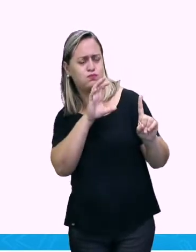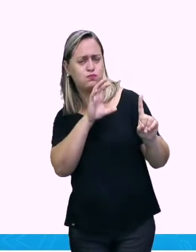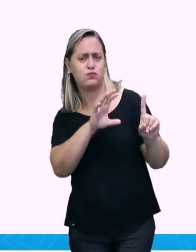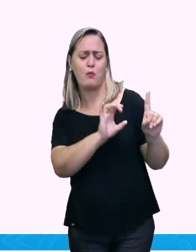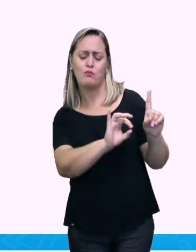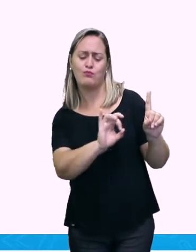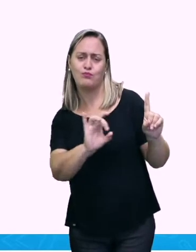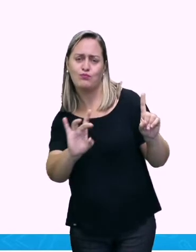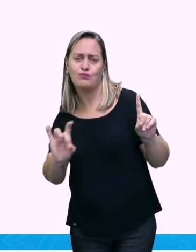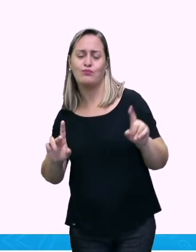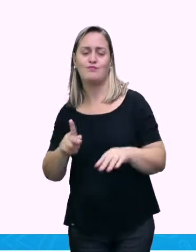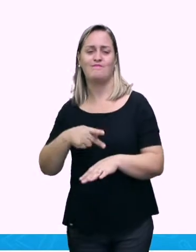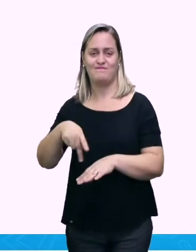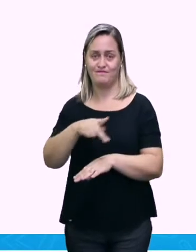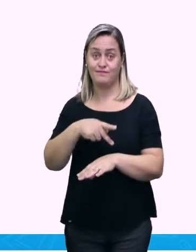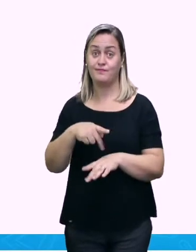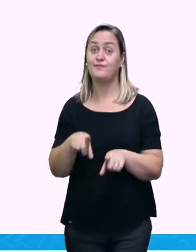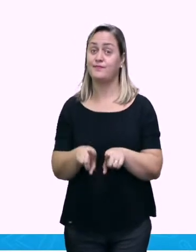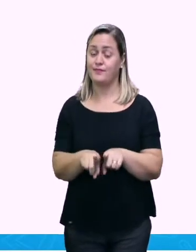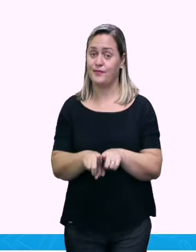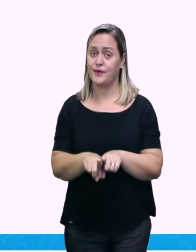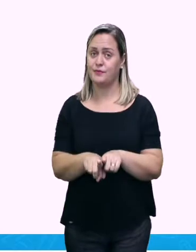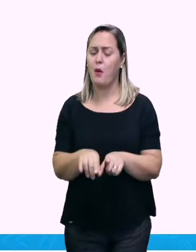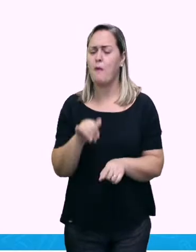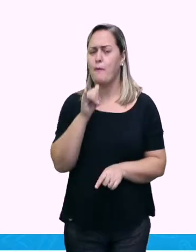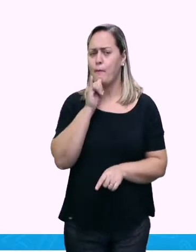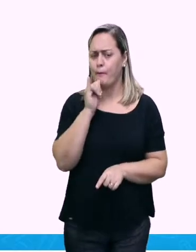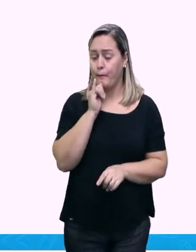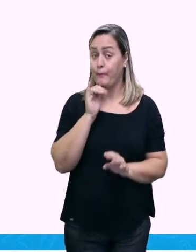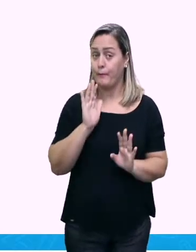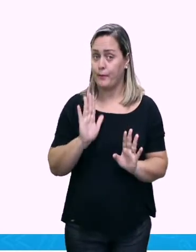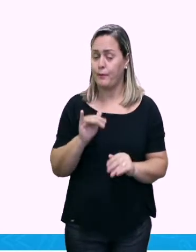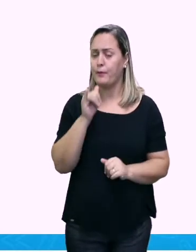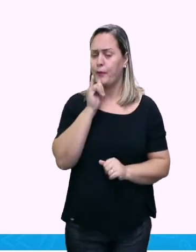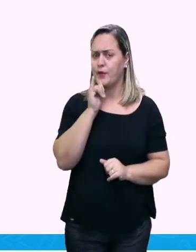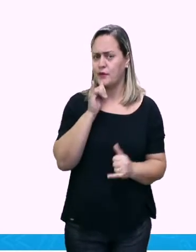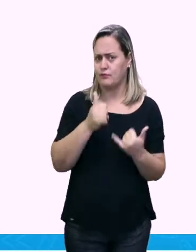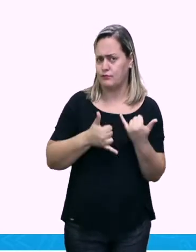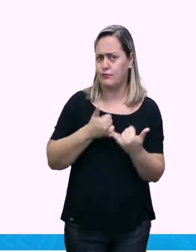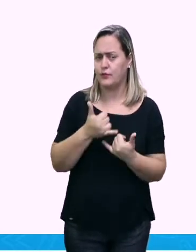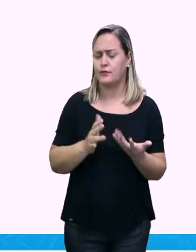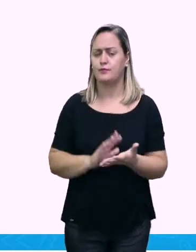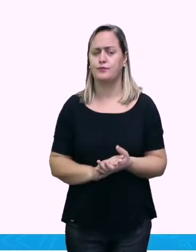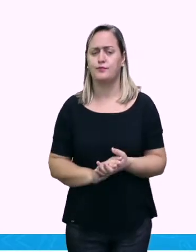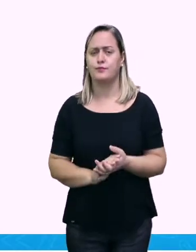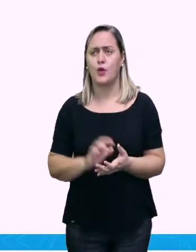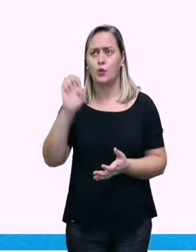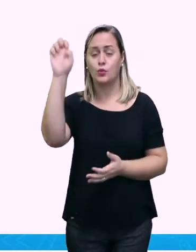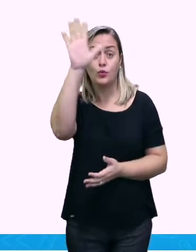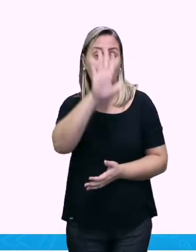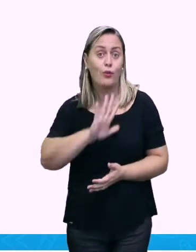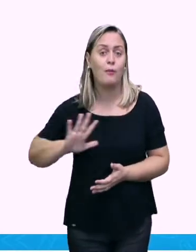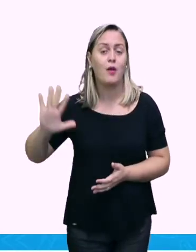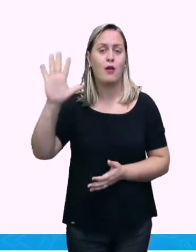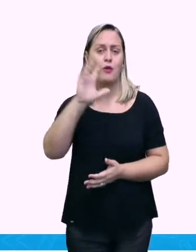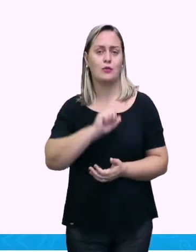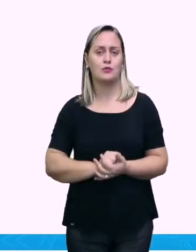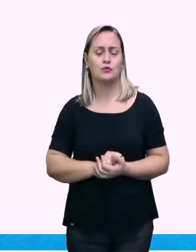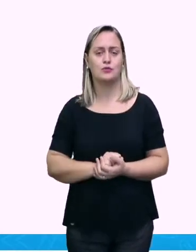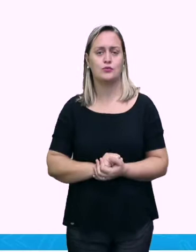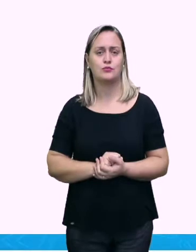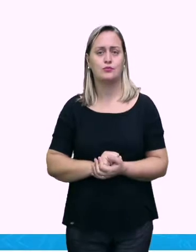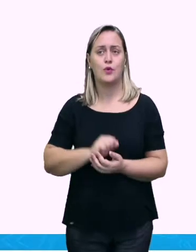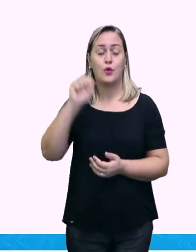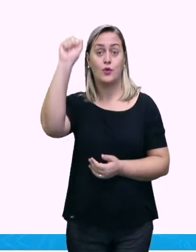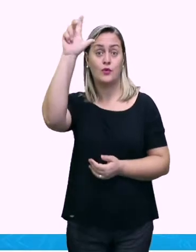dessas culturas. Podemos citar, dentre esses povos, os europeus, os africanos e